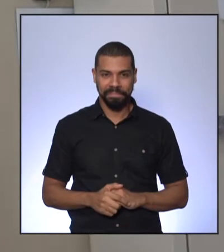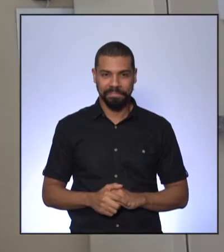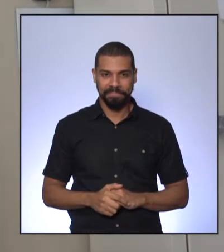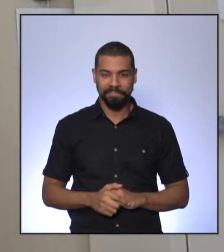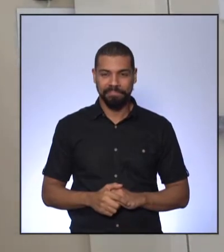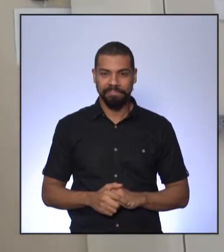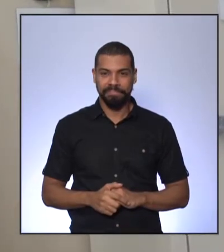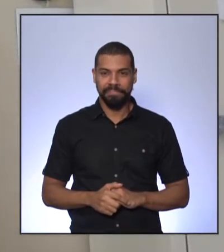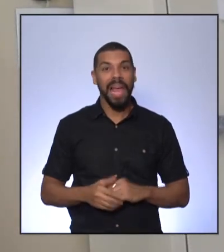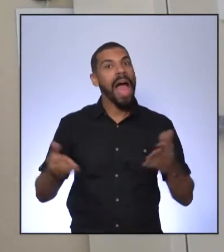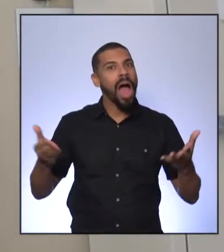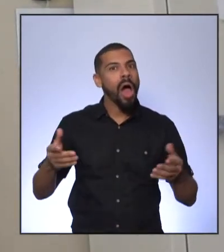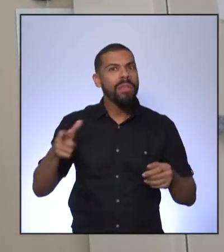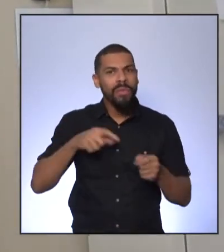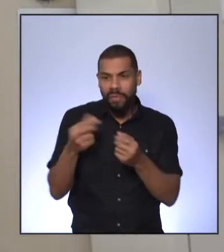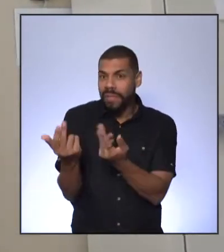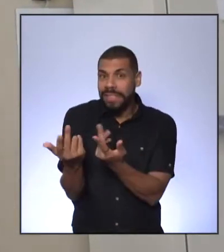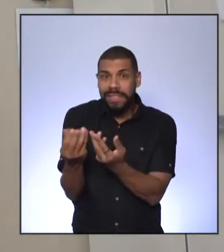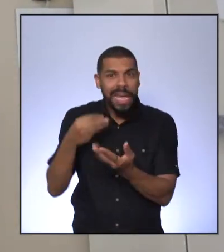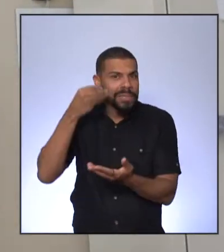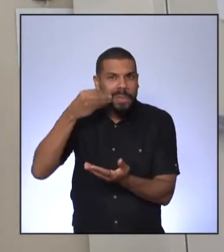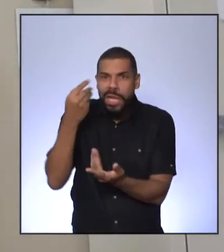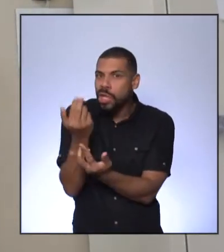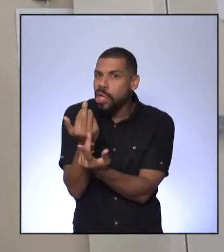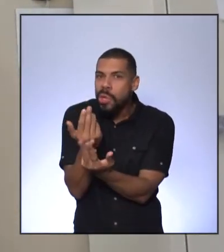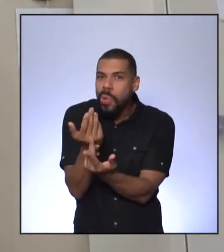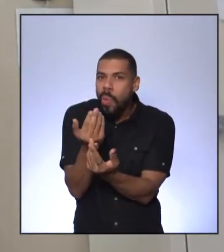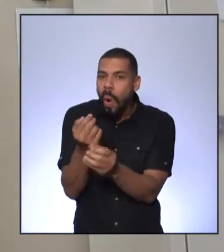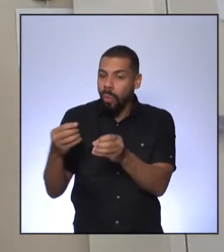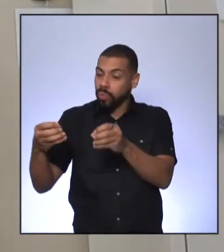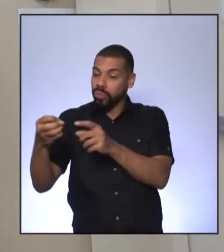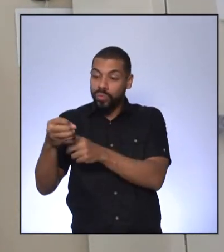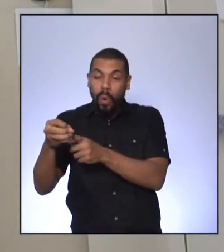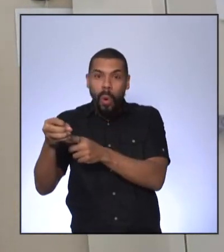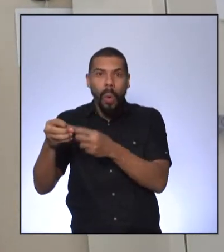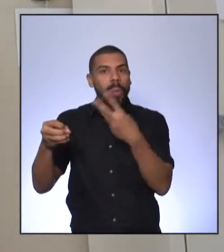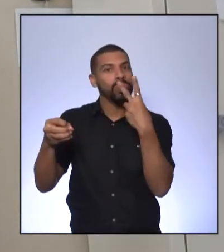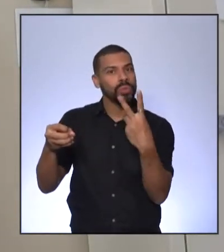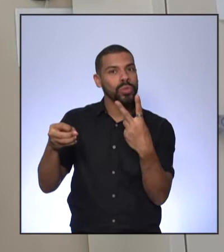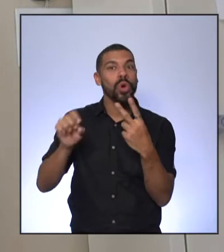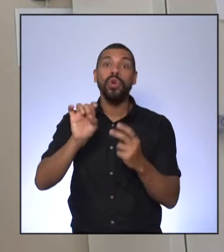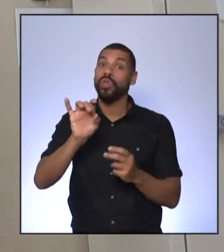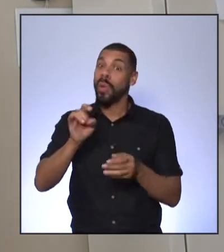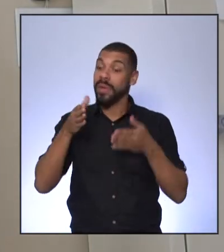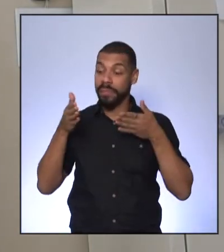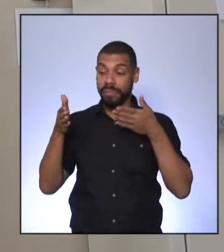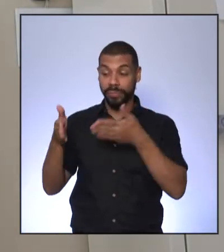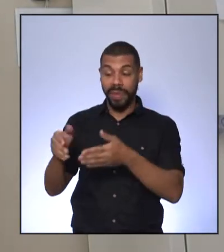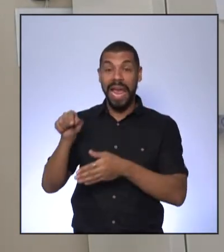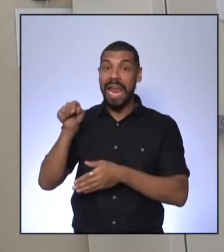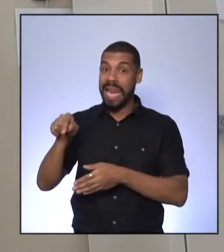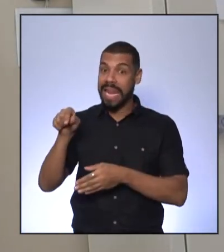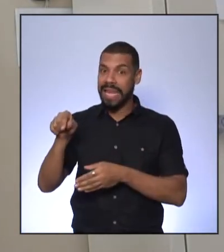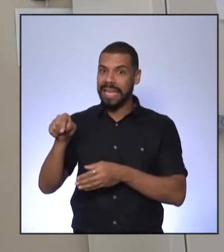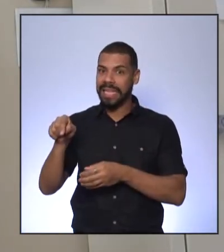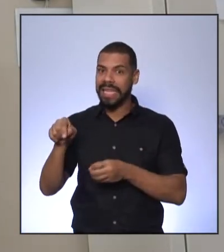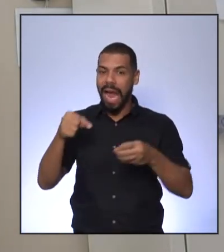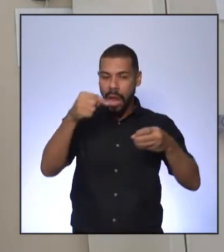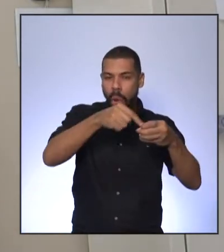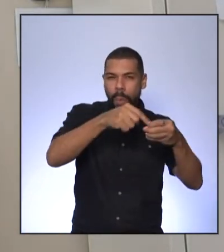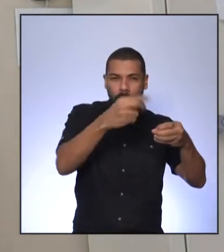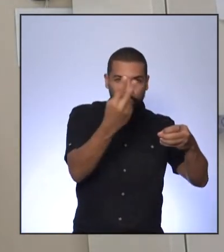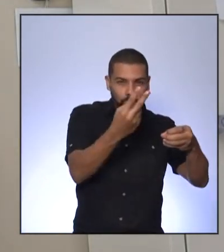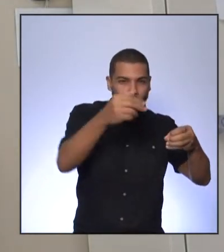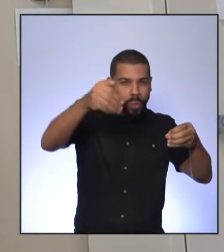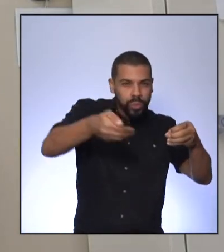4 segundos. Vamos repetir o mesmo procedimento com o segundo copo. Só que, como no primeiro a gente colocou 2 colheres de